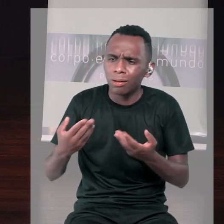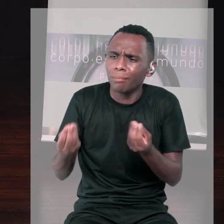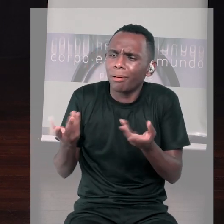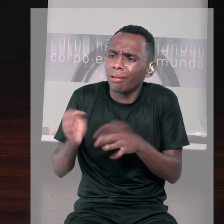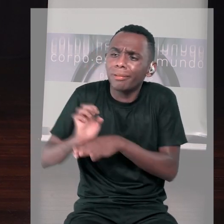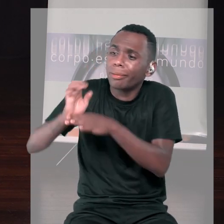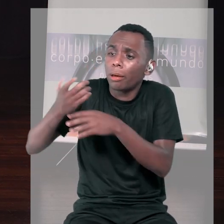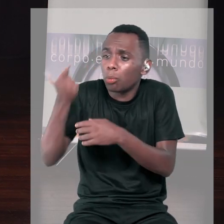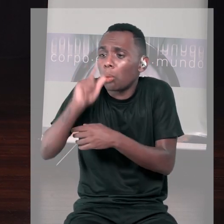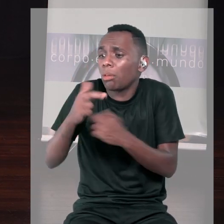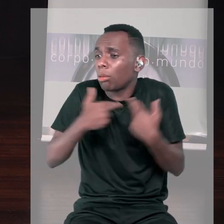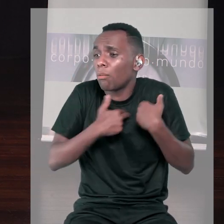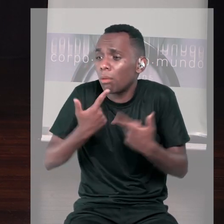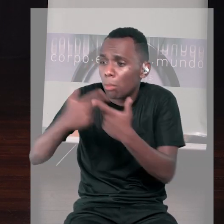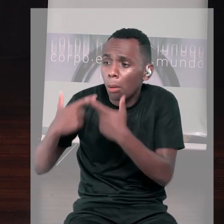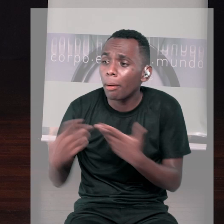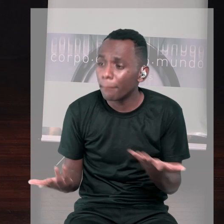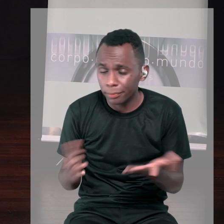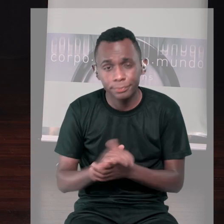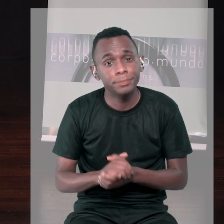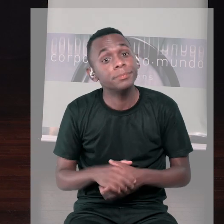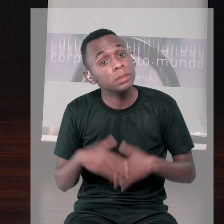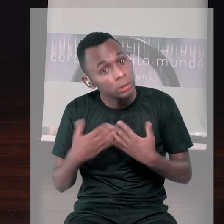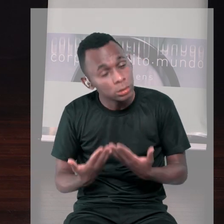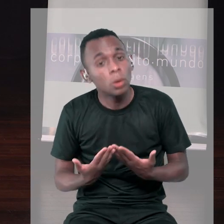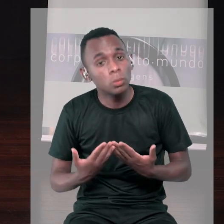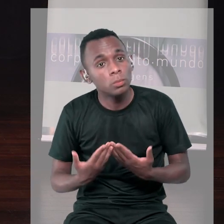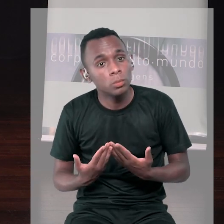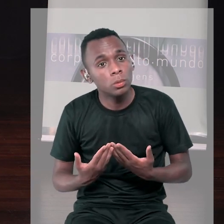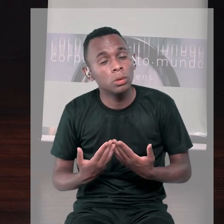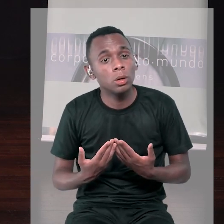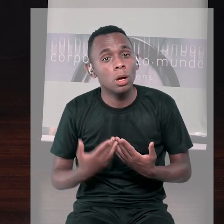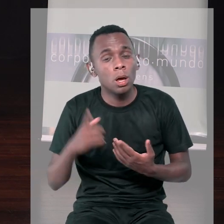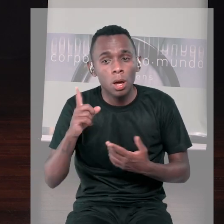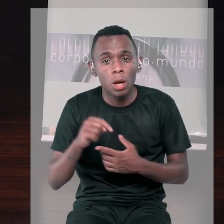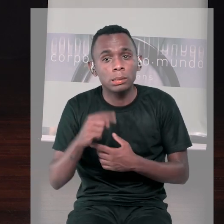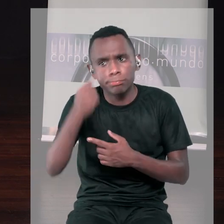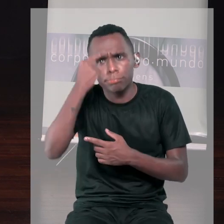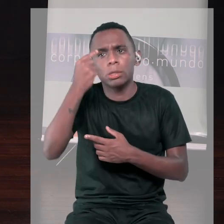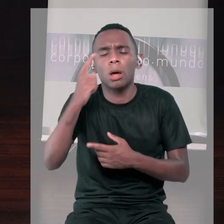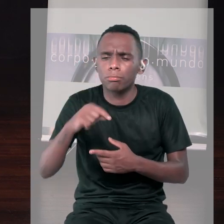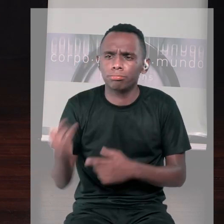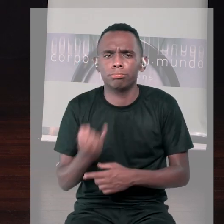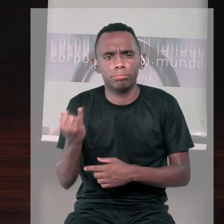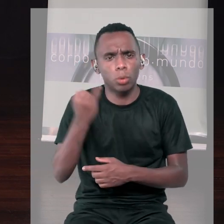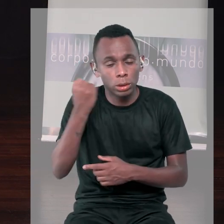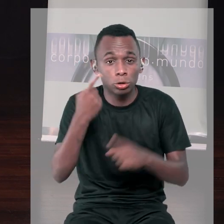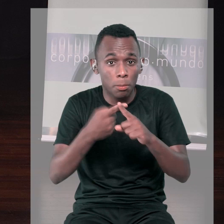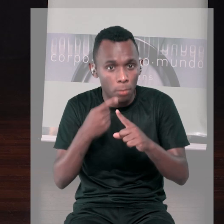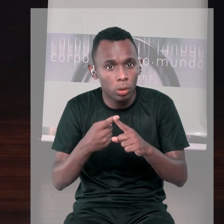Estado? Um Estado. Então, eu acho que essa ideia, né, do professor Hugo Amaral é muito, muito fecunda, né, porque ela